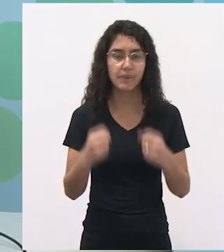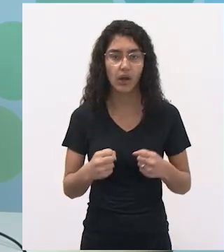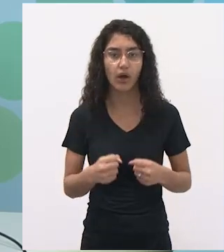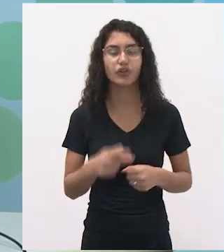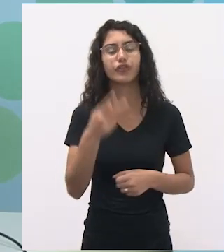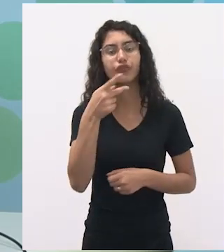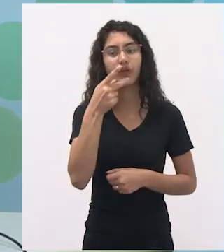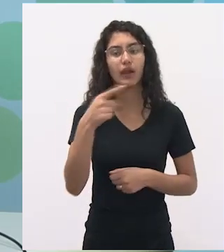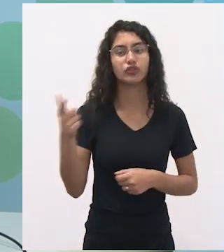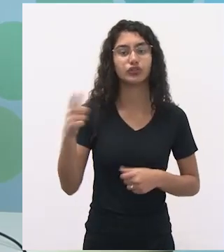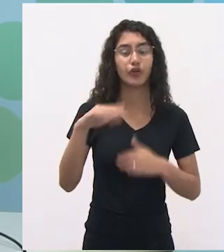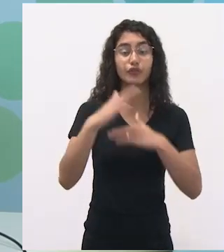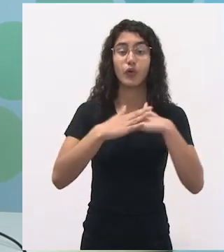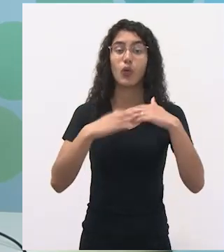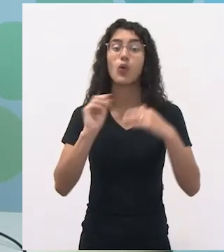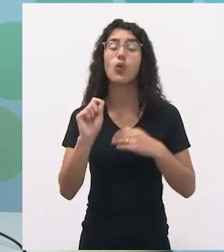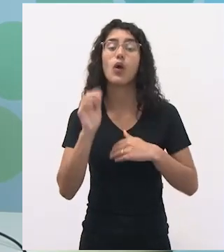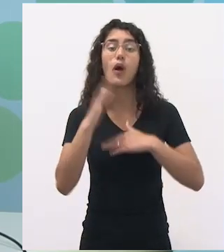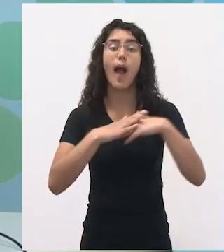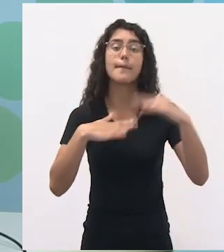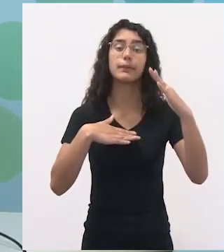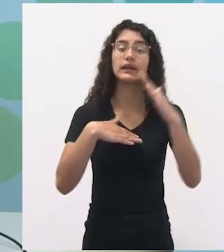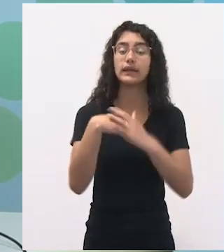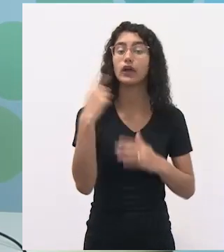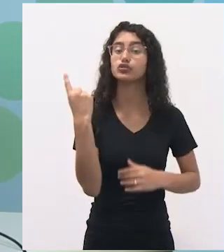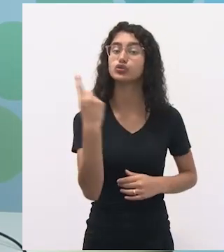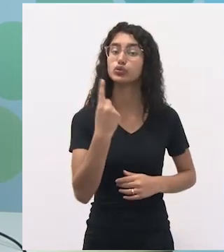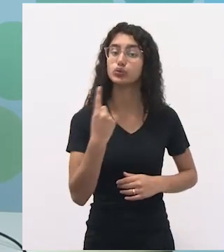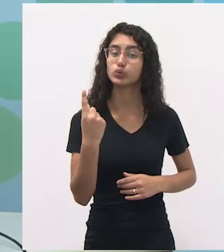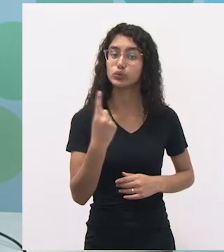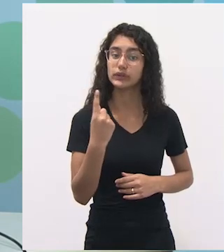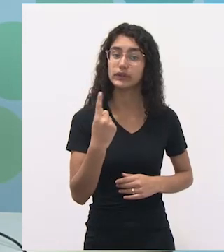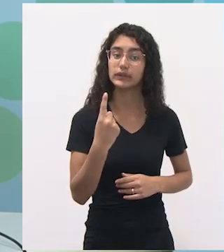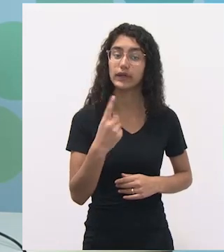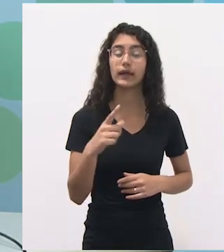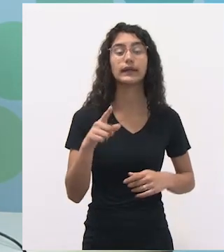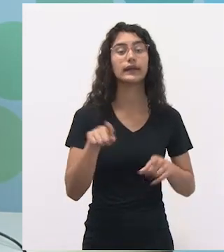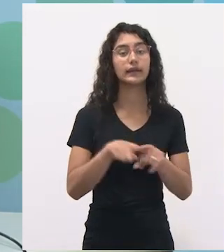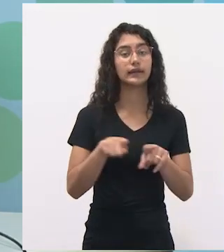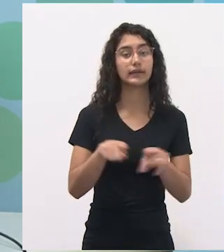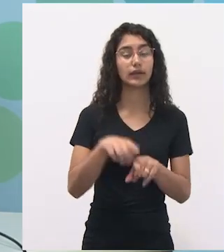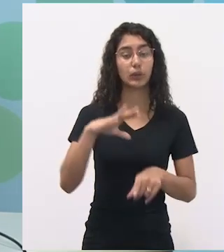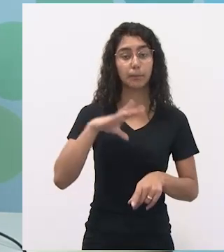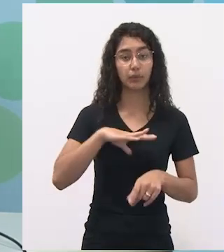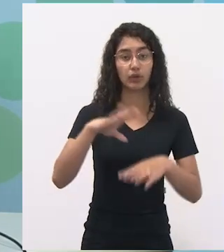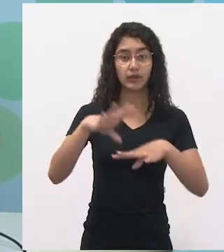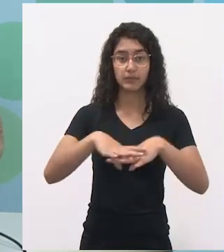é a habilidade única que a matriz contempla em língua portuguesa e matemática?